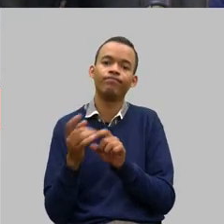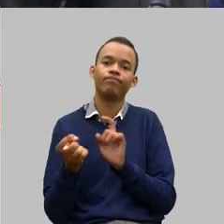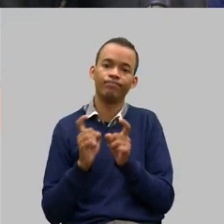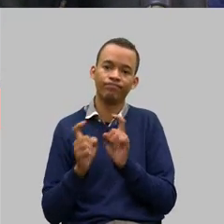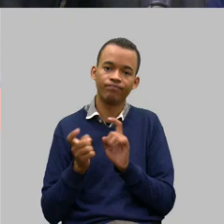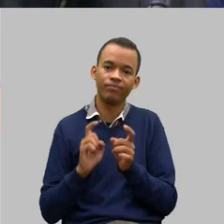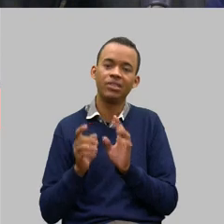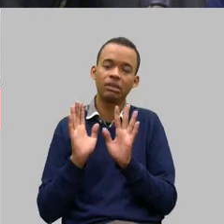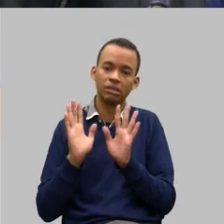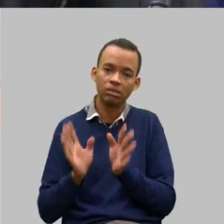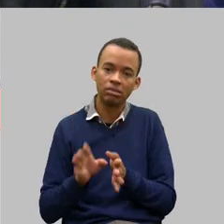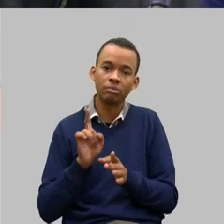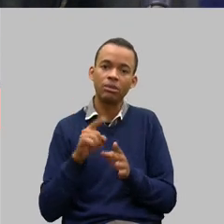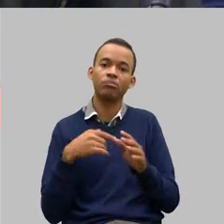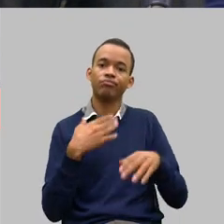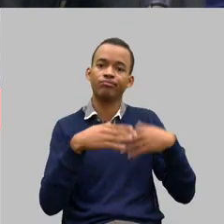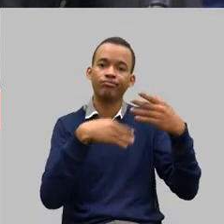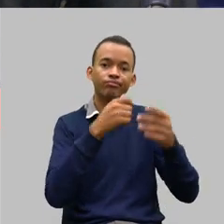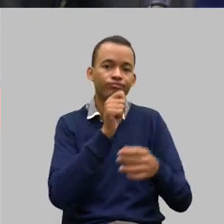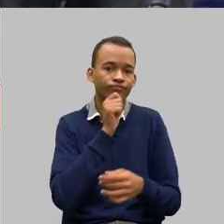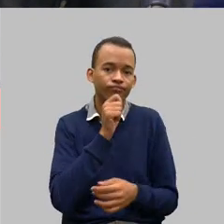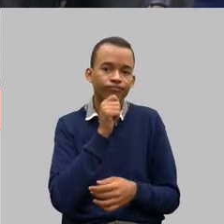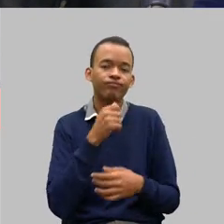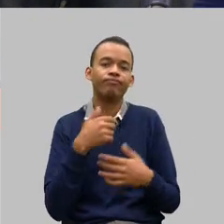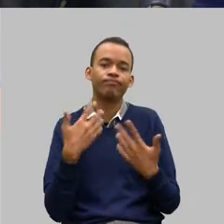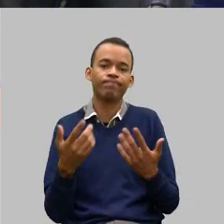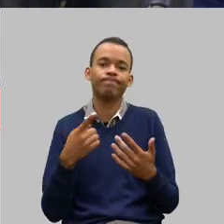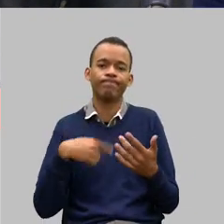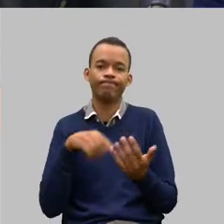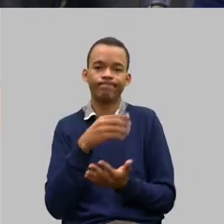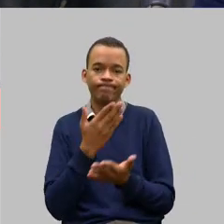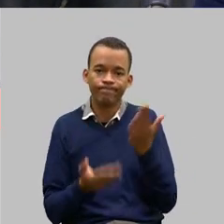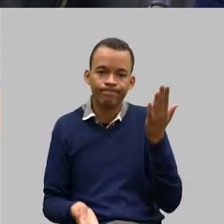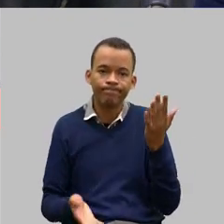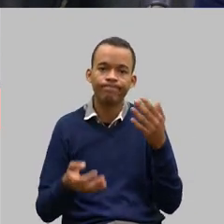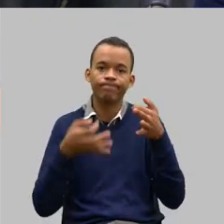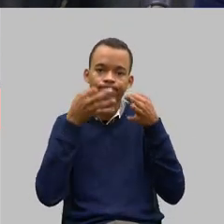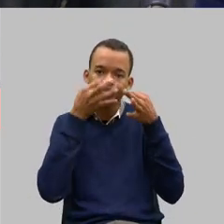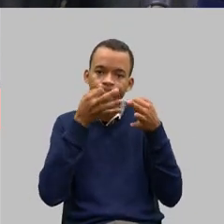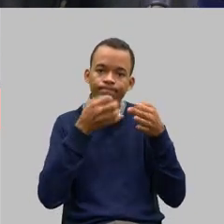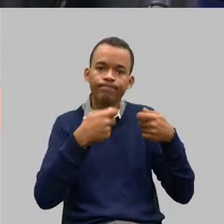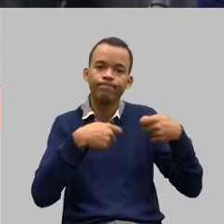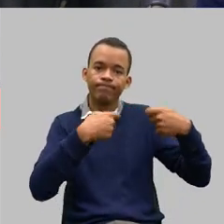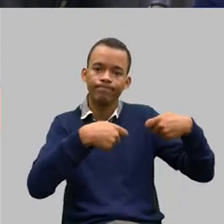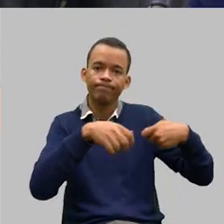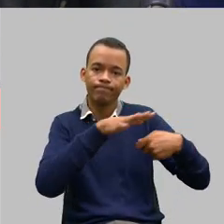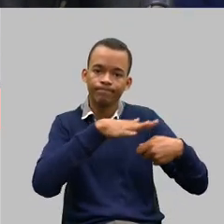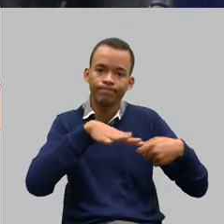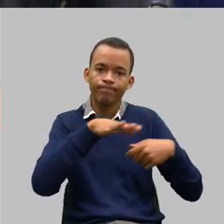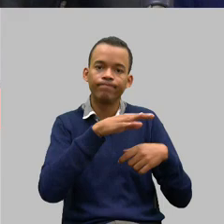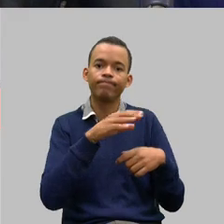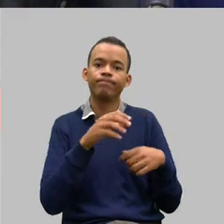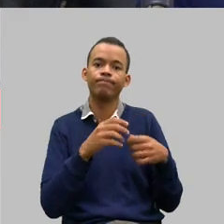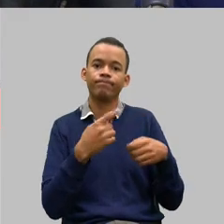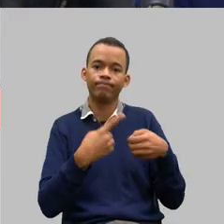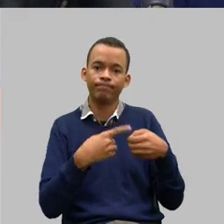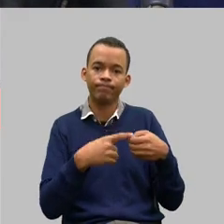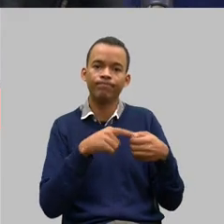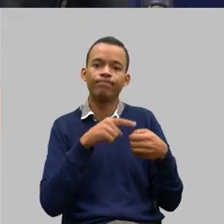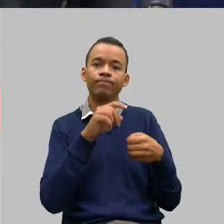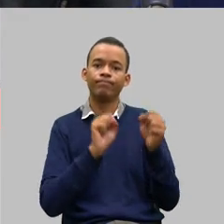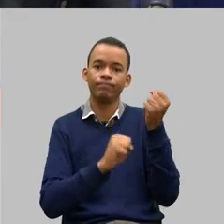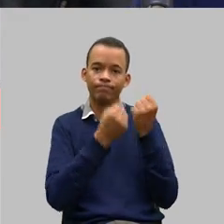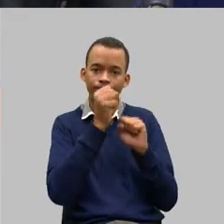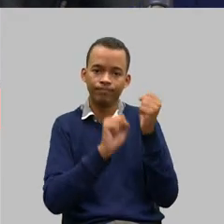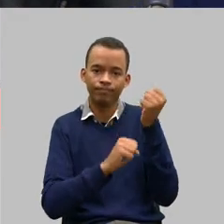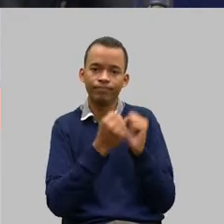evolução do assunto então nós não podemos perder de vista a necessidade Daquele bairro Cidade Industrial em São Sebastião do Paraíso